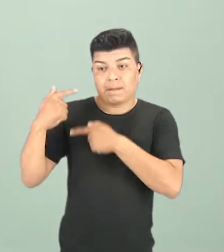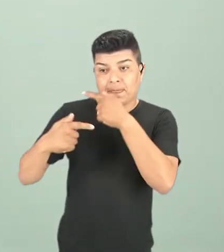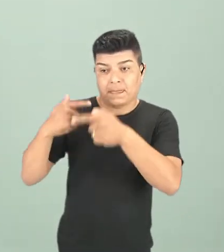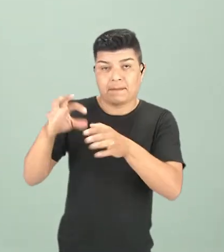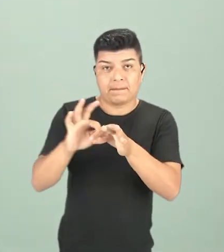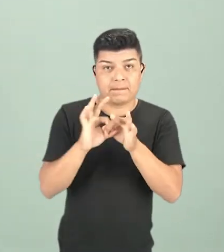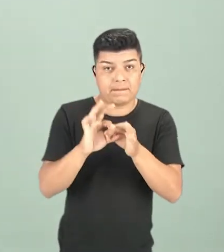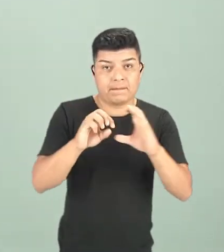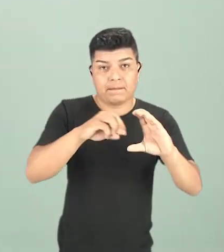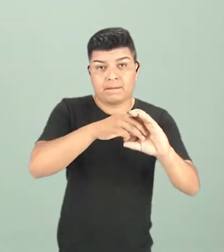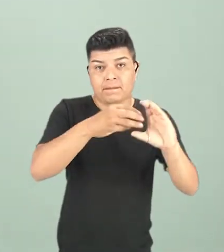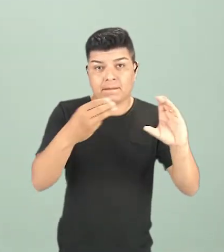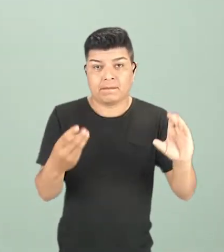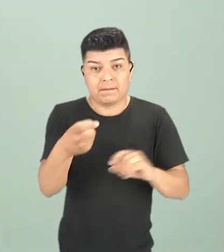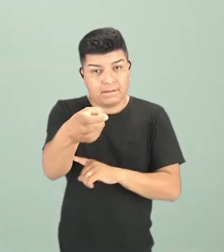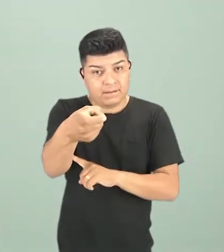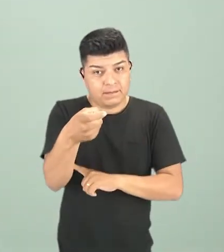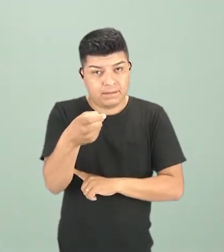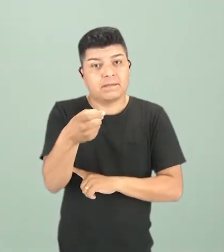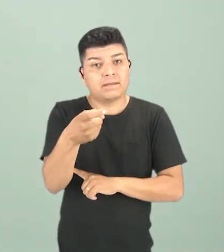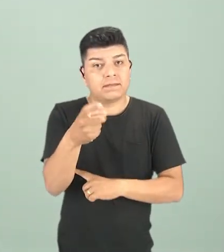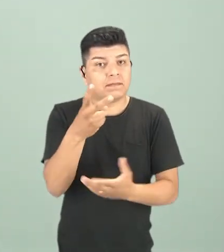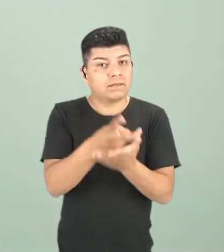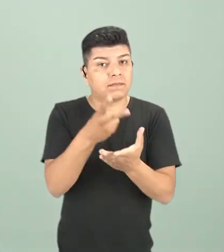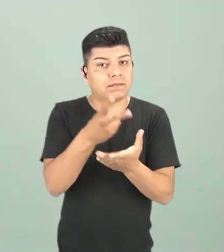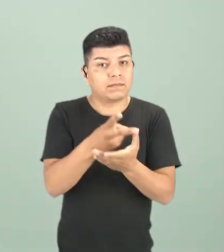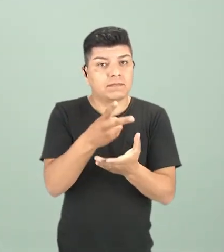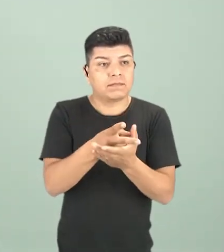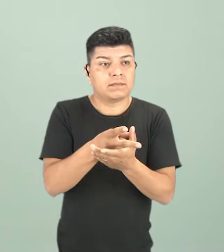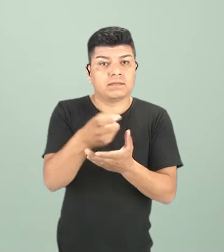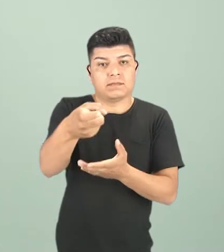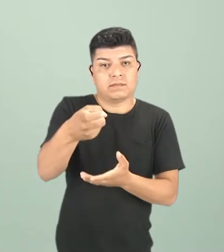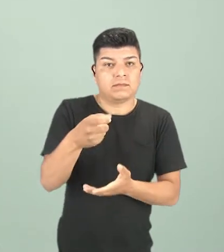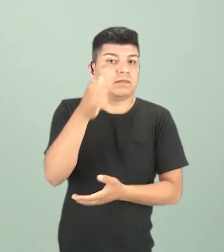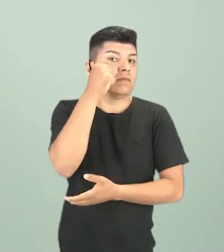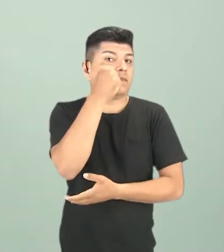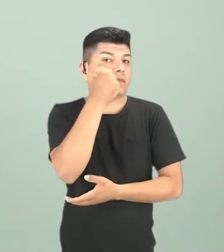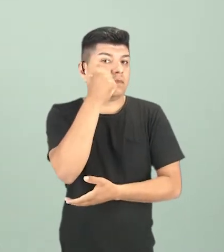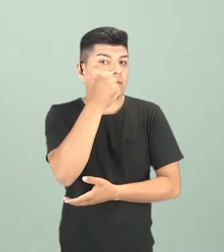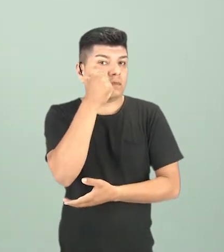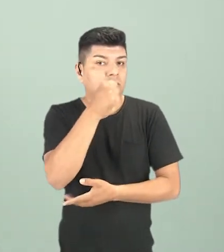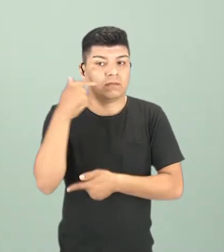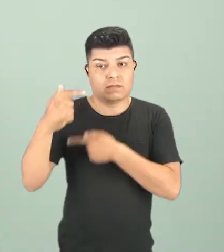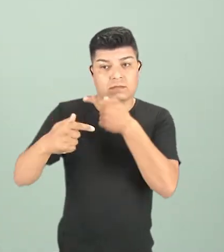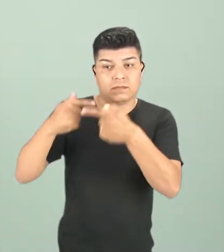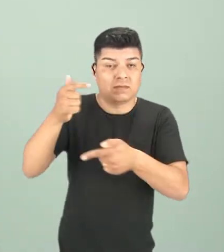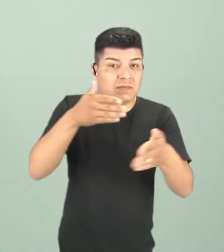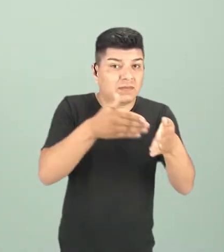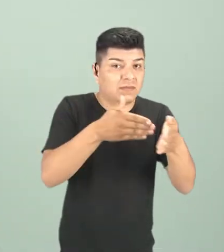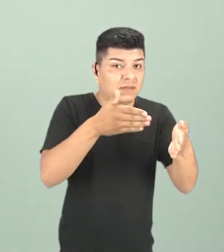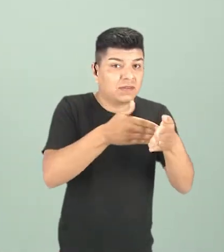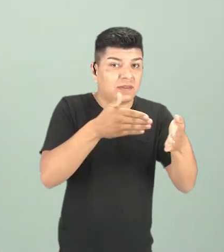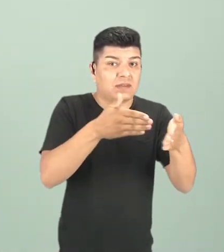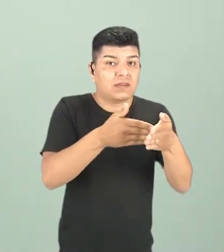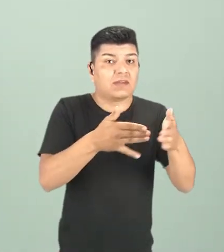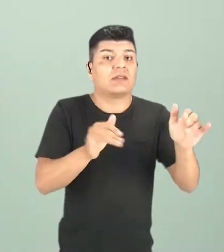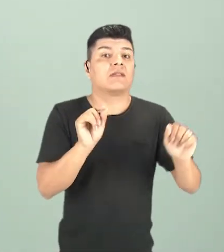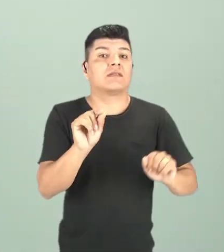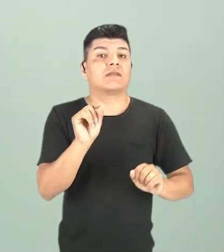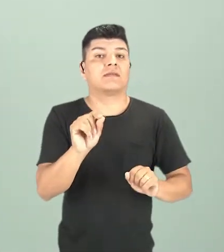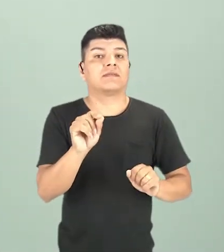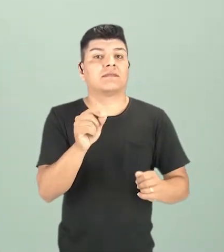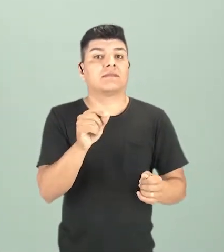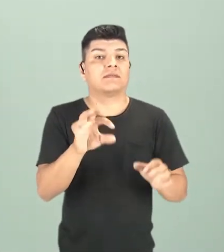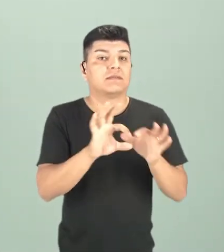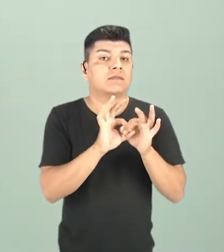herança ligada ao cromossomo X, eu vou estar relacionado sempre ao cromossomo X feminino. A herança restrita ao sexo, eu vou